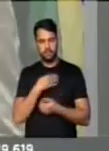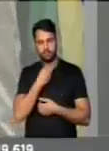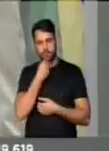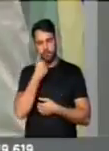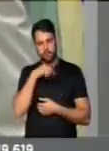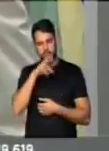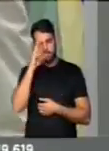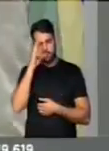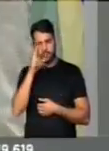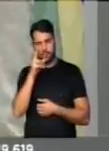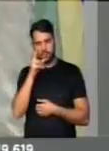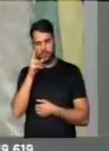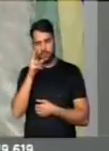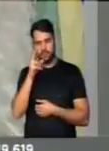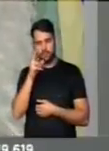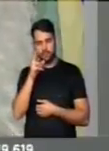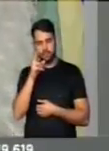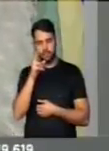senhoras